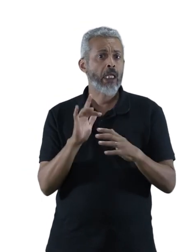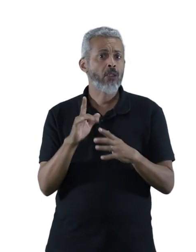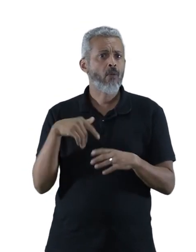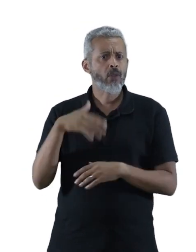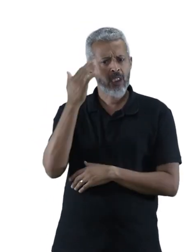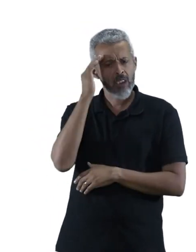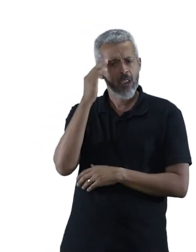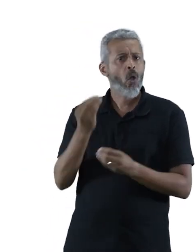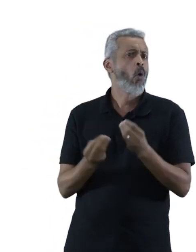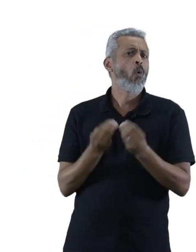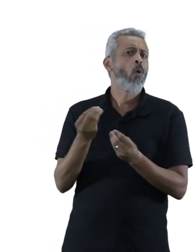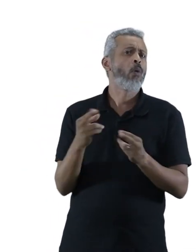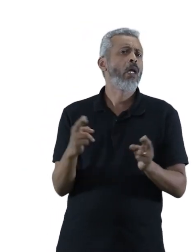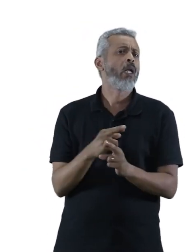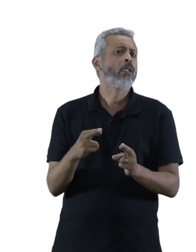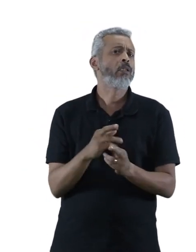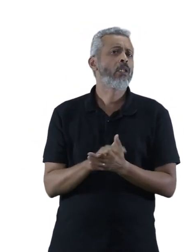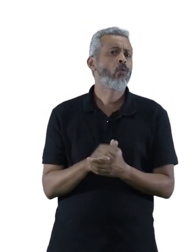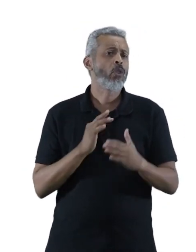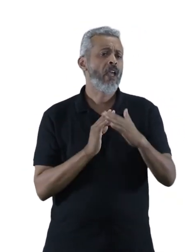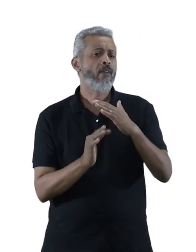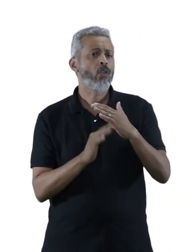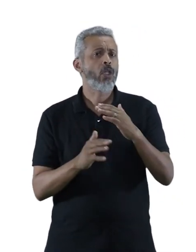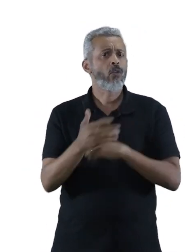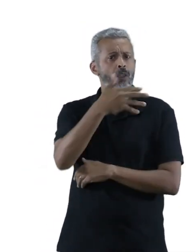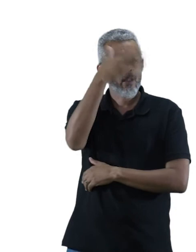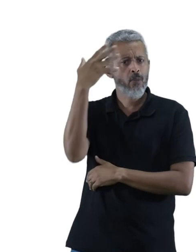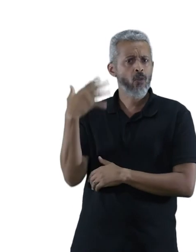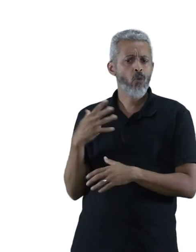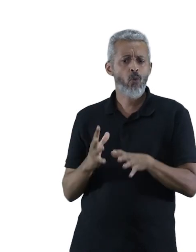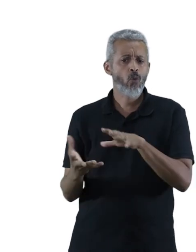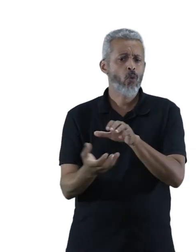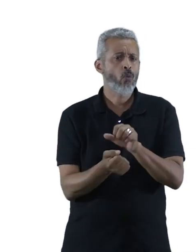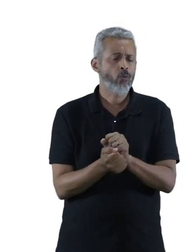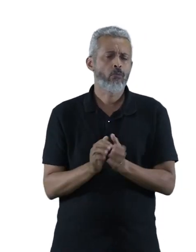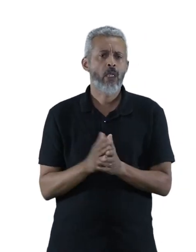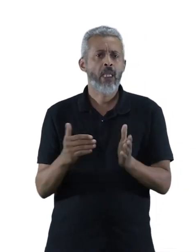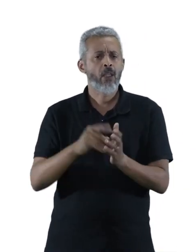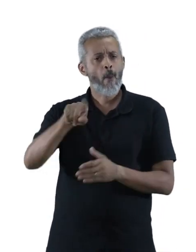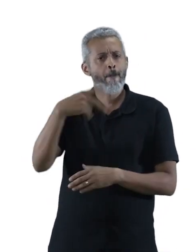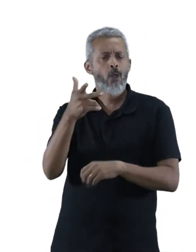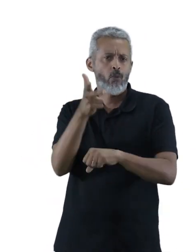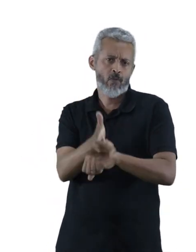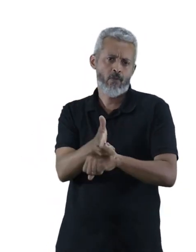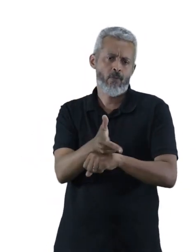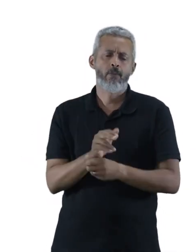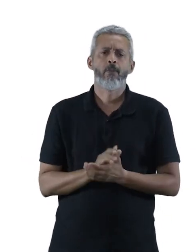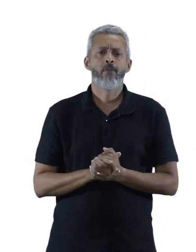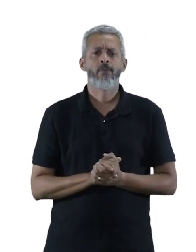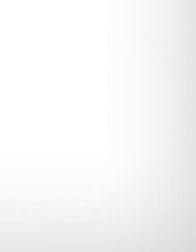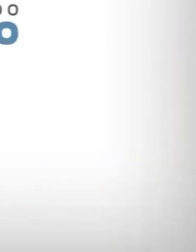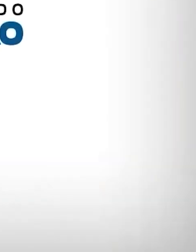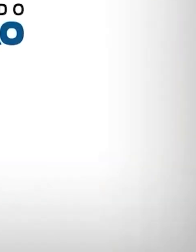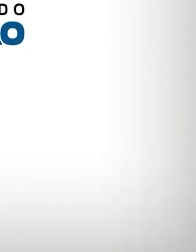nas redes, para que vocês entendam como é que é essa relação mesmo de refugiado e imigrante no mundo. Galera, até o próximo vídeo.